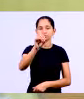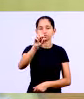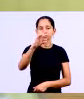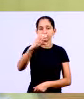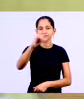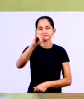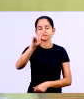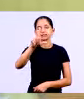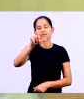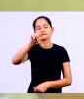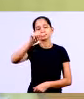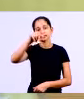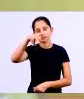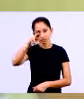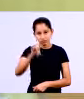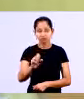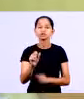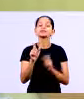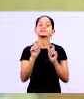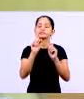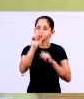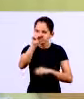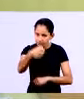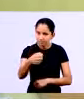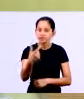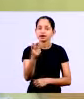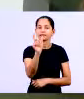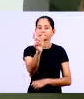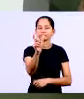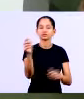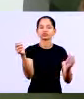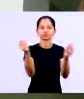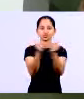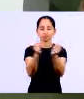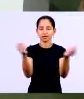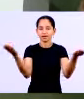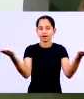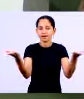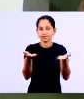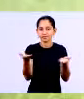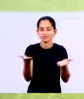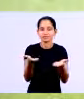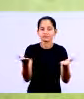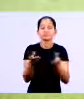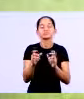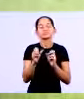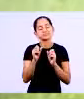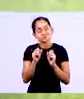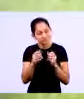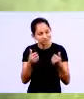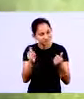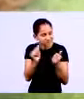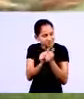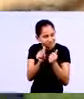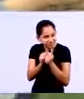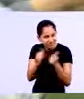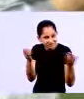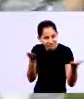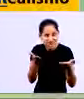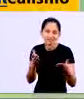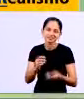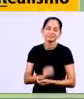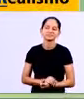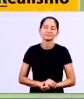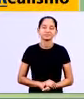de Buritis. Autoconhecimento. Isso, Agora é junto, viu? Porque agora a gente tem um conhecimento mais pertinho, então agora é junto. Isso.